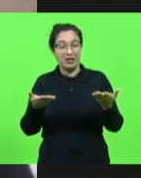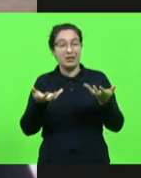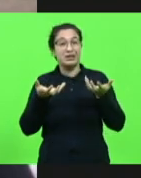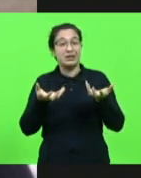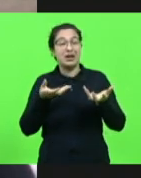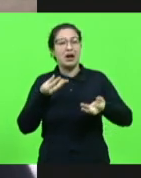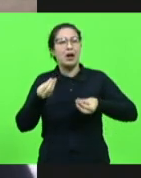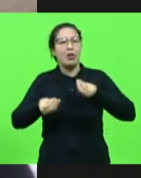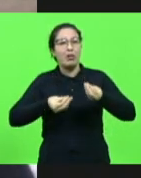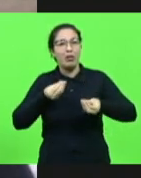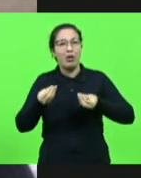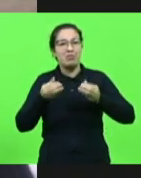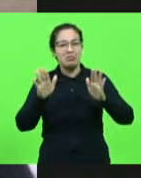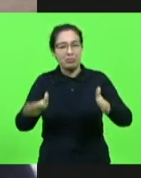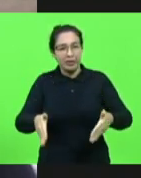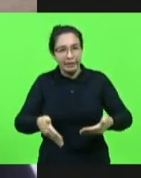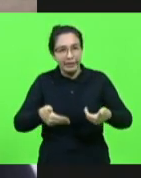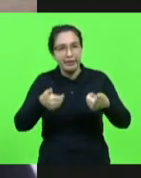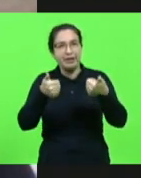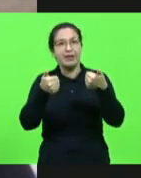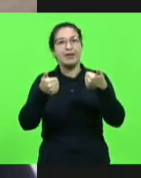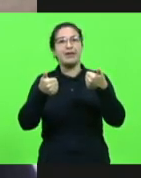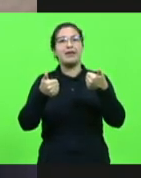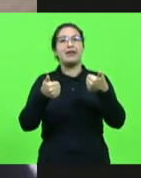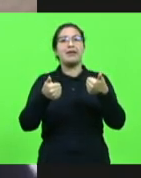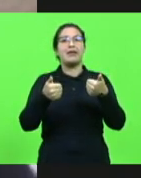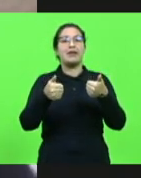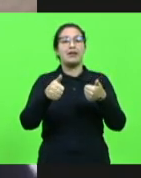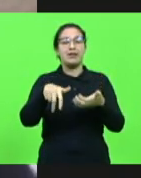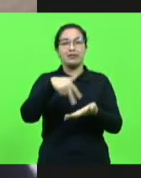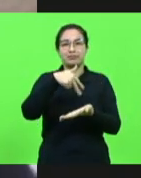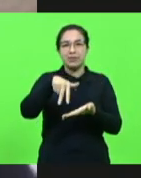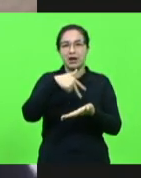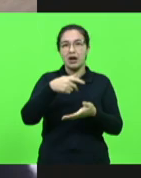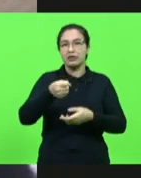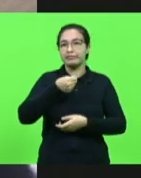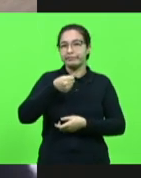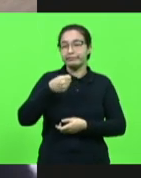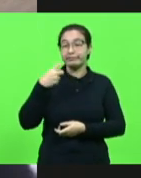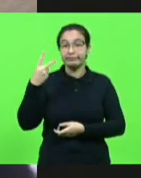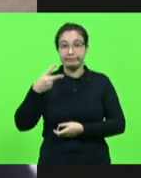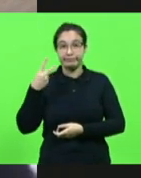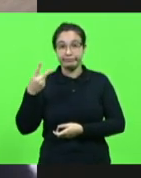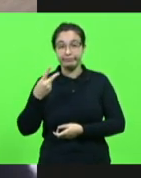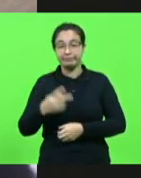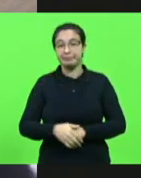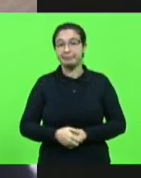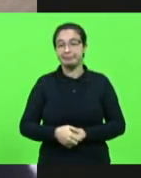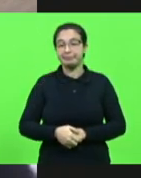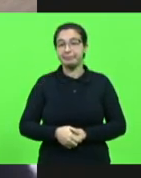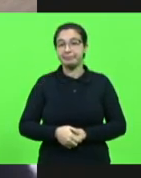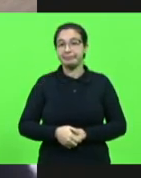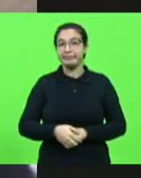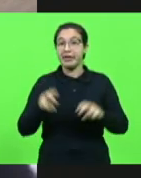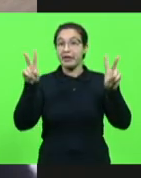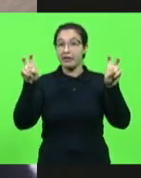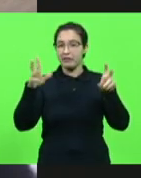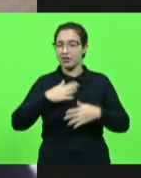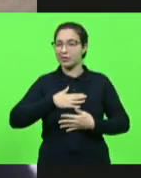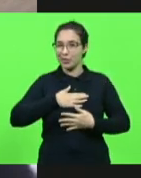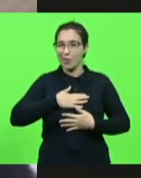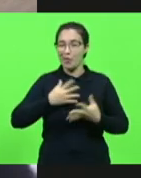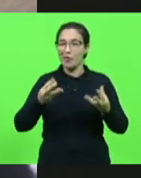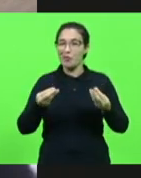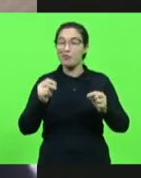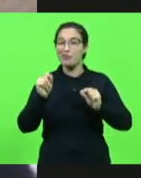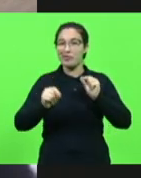sempre melhorar, lapidar aí o campo da arte, do jornalismo e da política. E eu concluo com uma frase que eu gosto muito, que diz